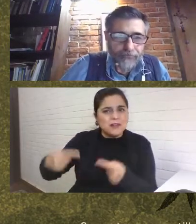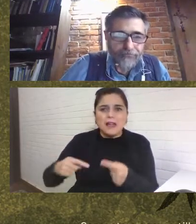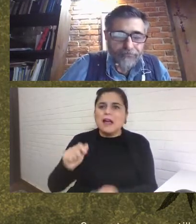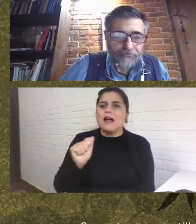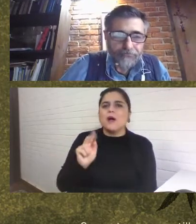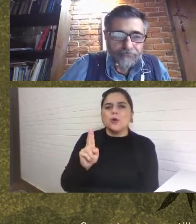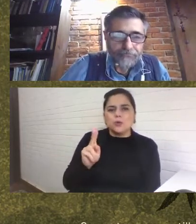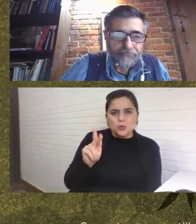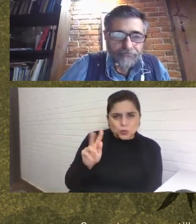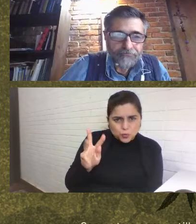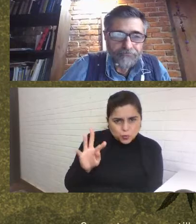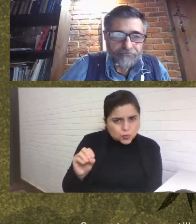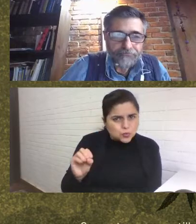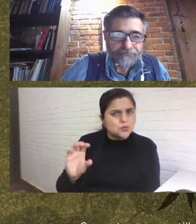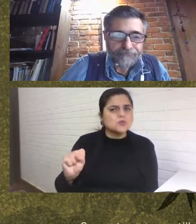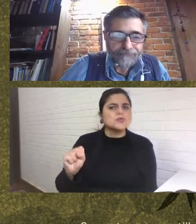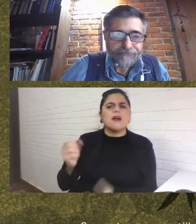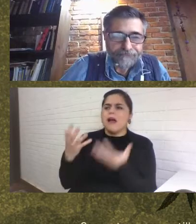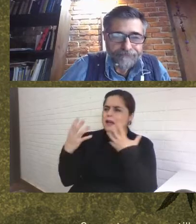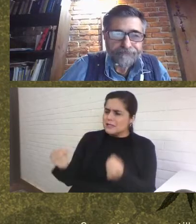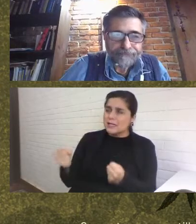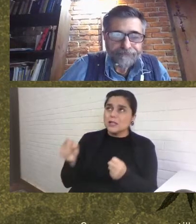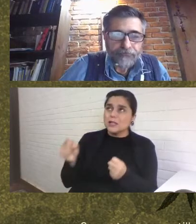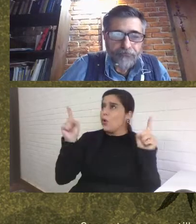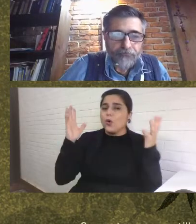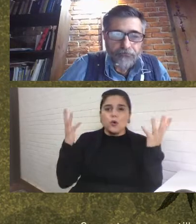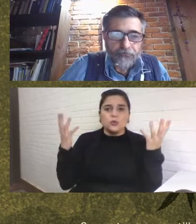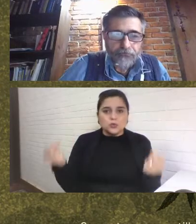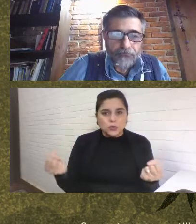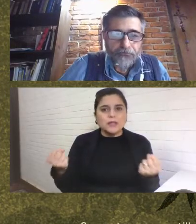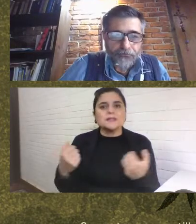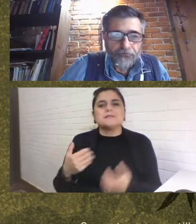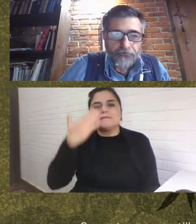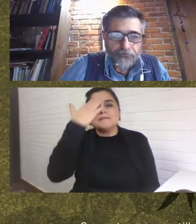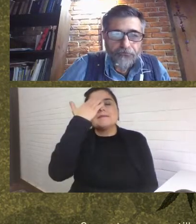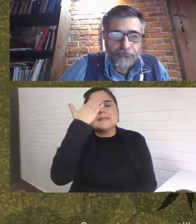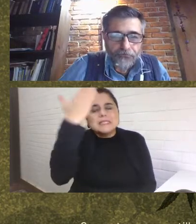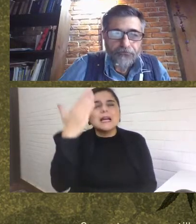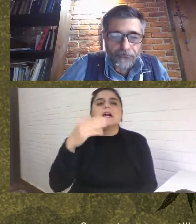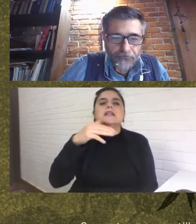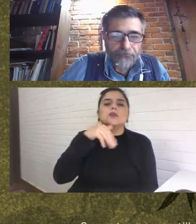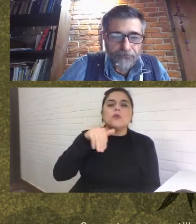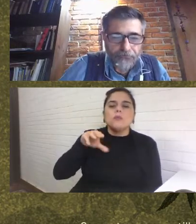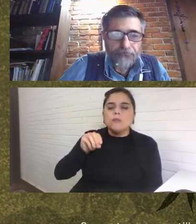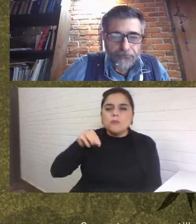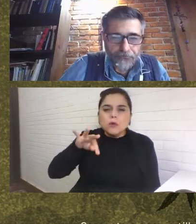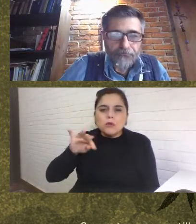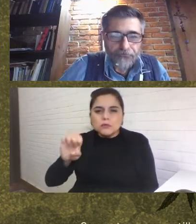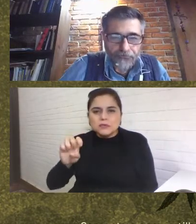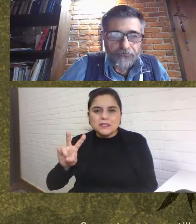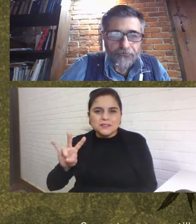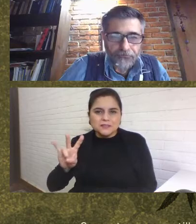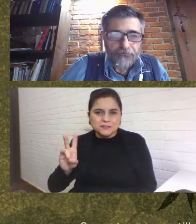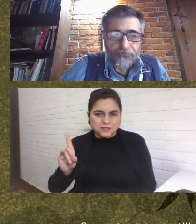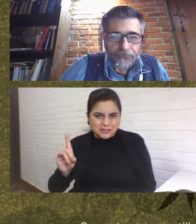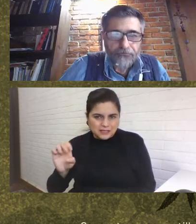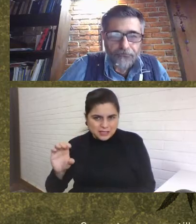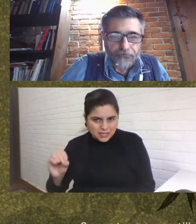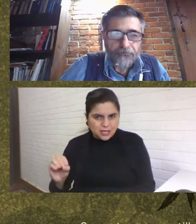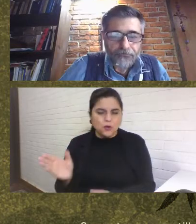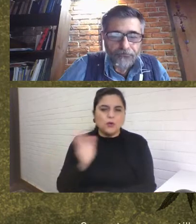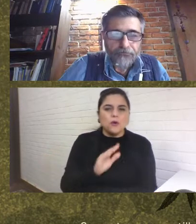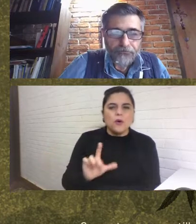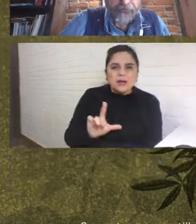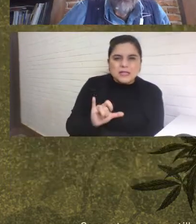aqui com a presença dos dois, agradecer Montevidéu, Lisboa, e essa troca, esse intercâmbio de experiências, eu tenho